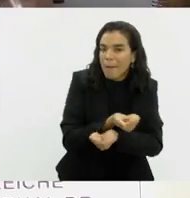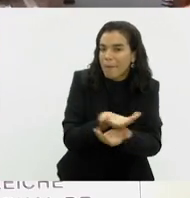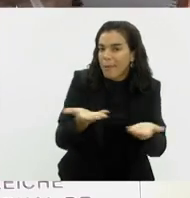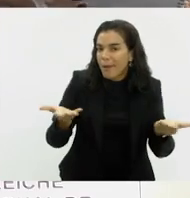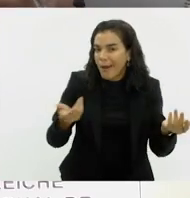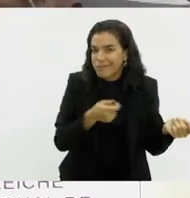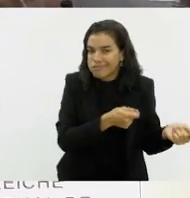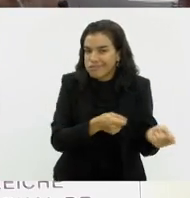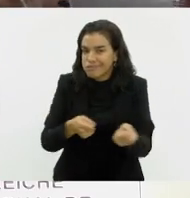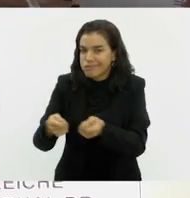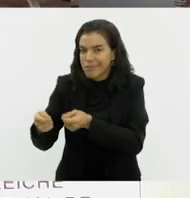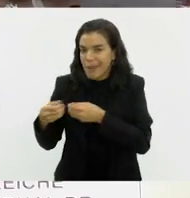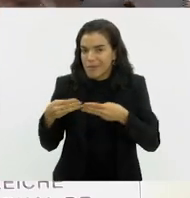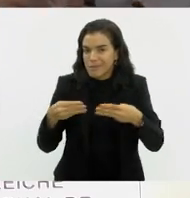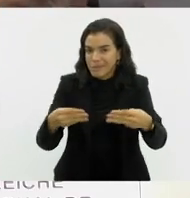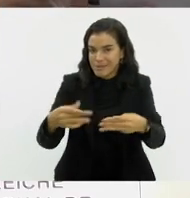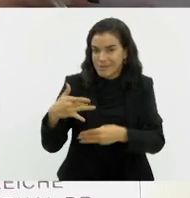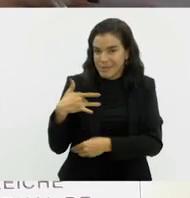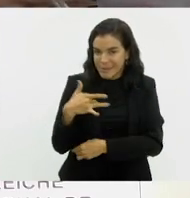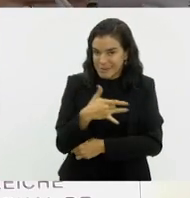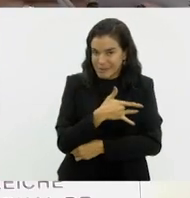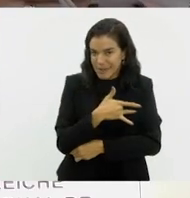regularmente pelo Ministério da Saúde, repassado